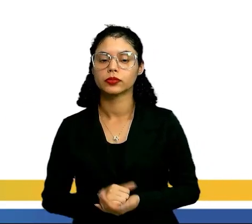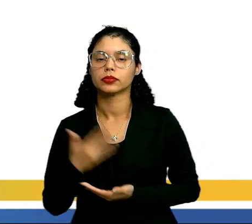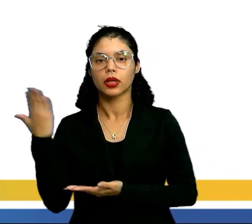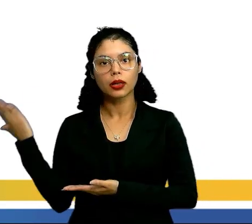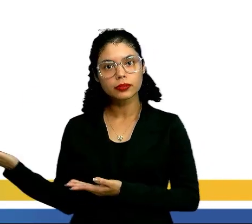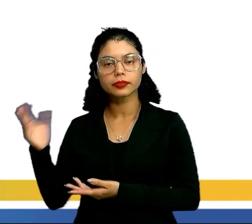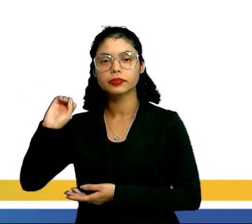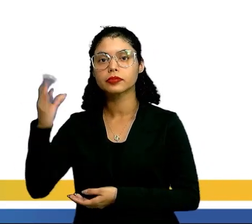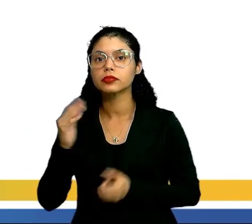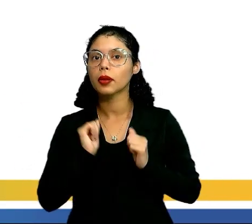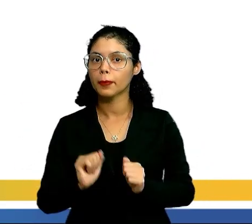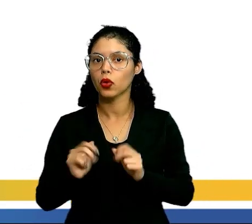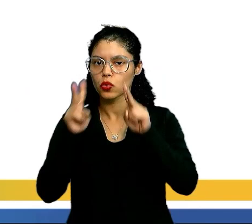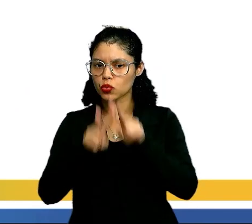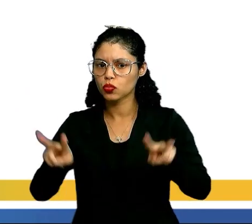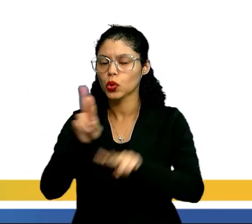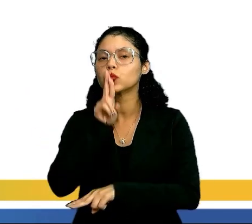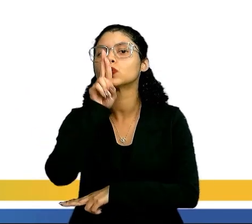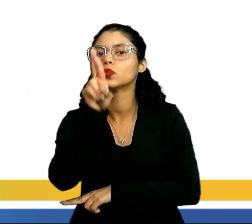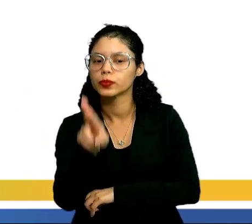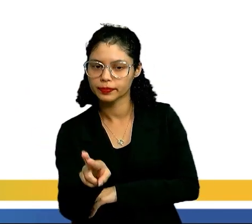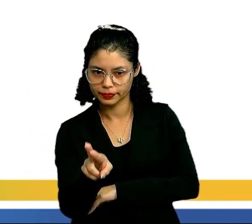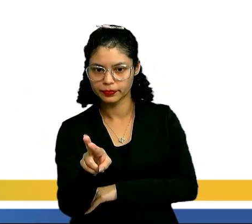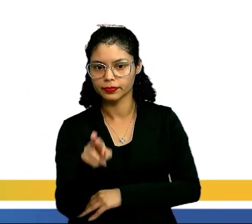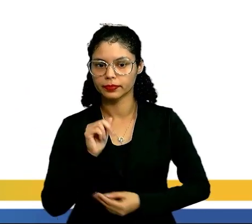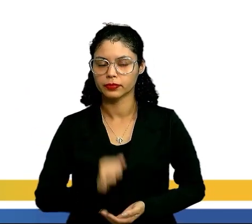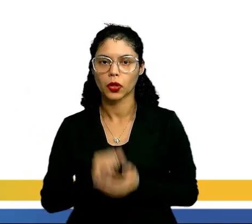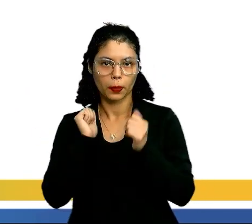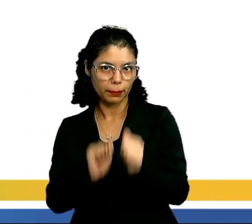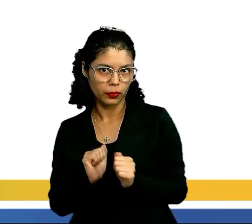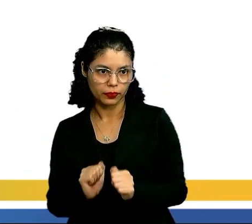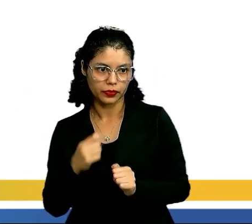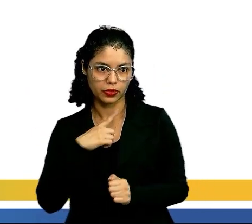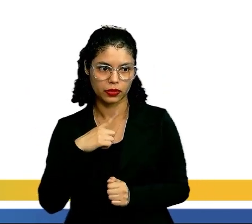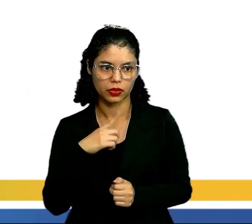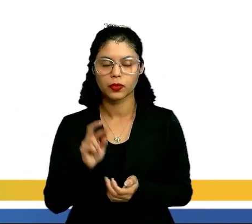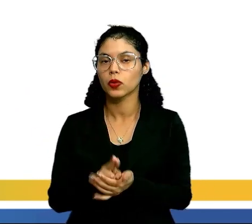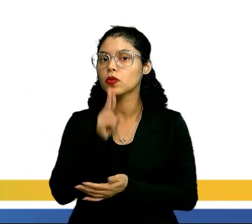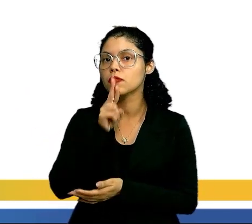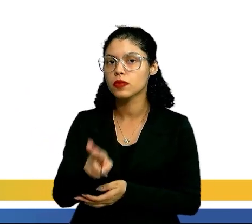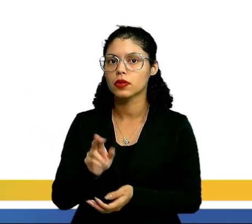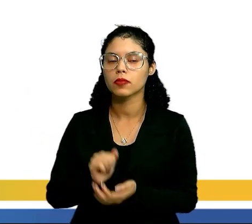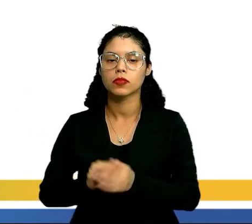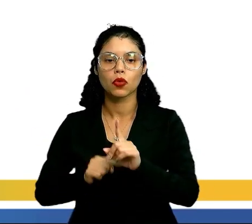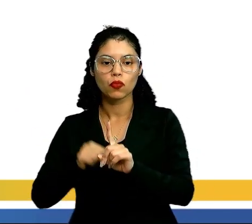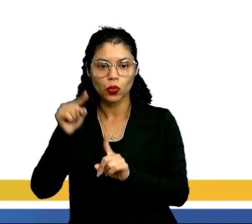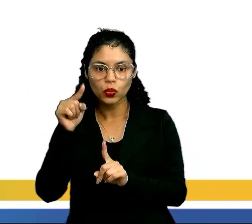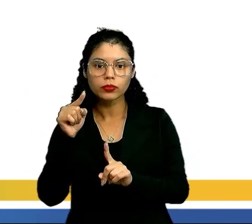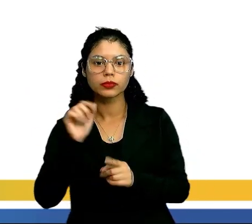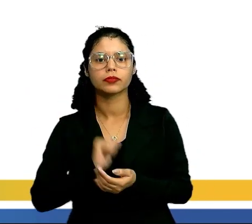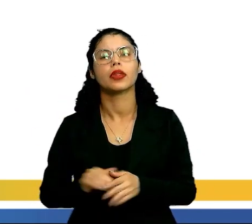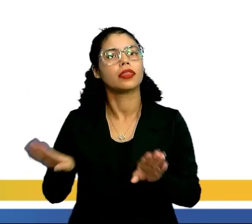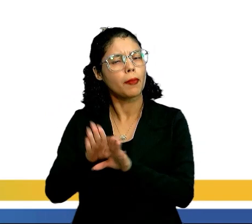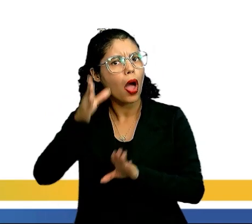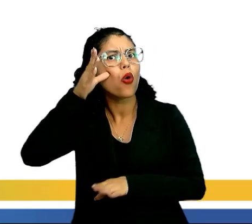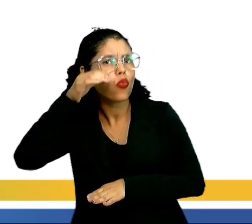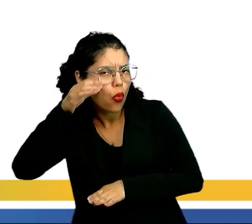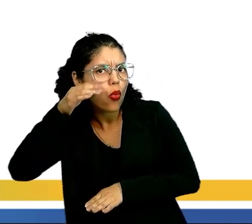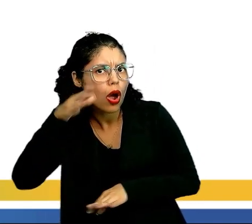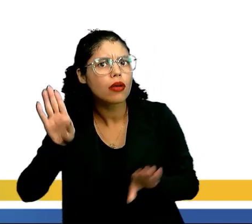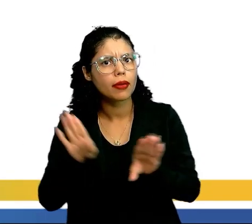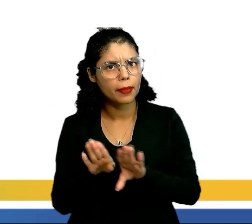Nesse caso aí, a gente pode ver os cálculos, tá? A gente pode ver, ó, tem o cálculo, tem o volume, tá? E a